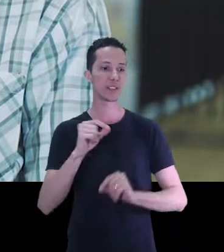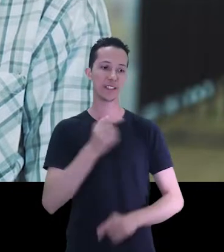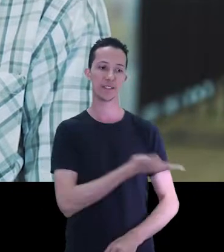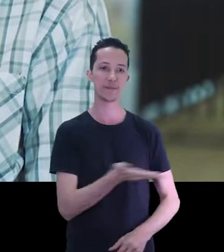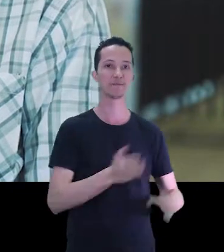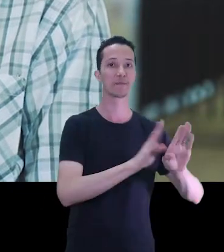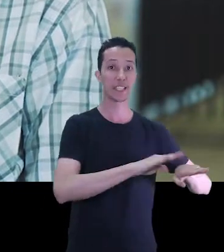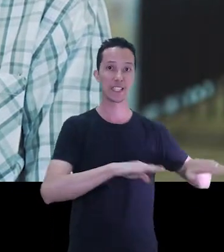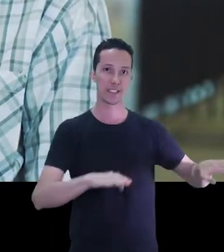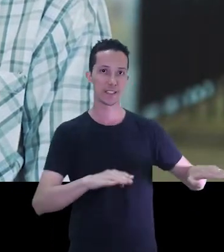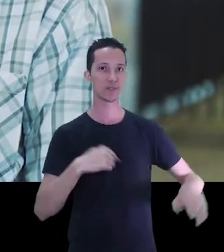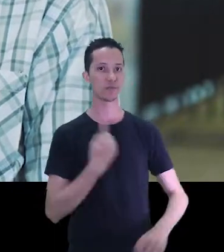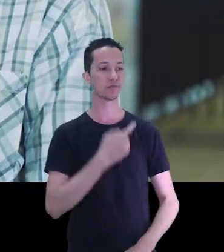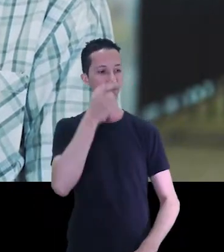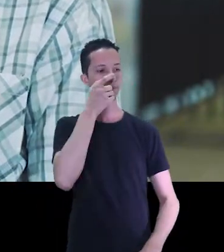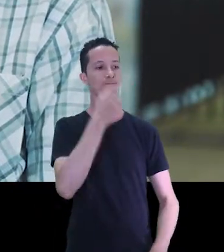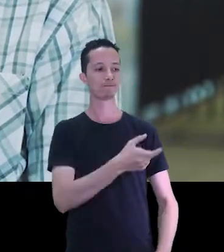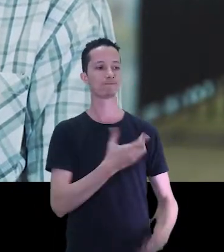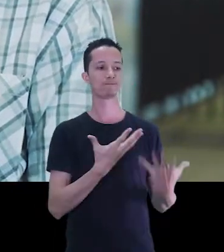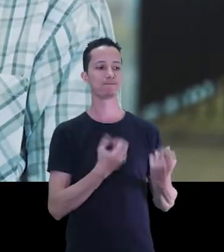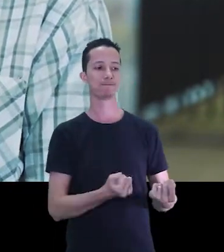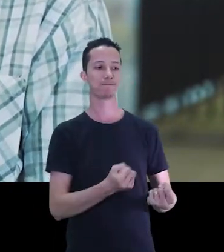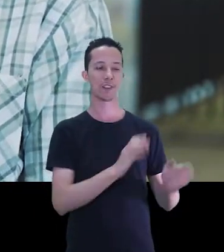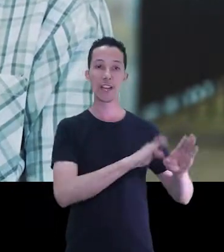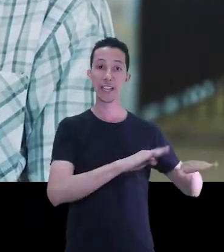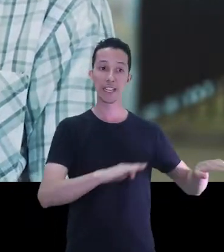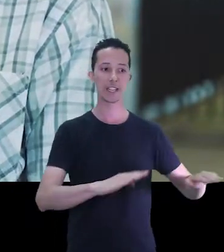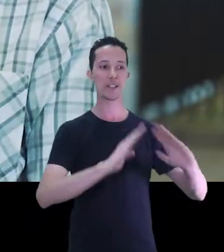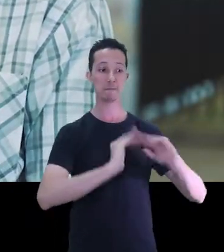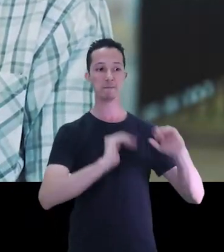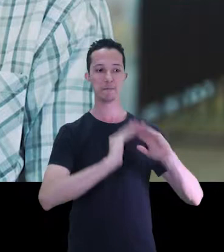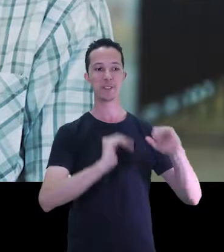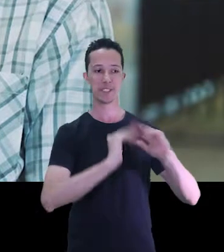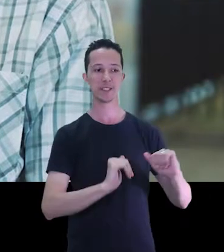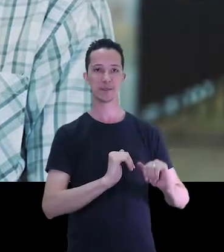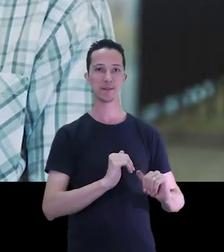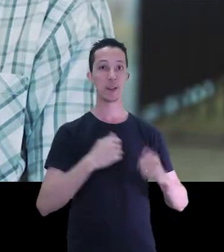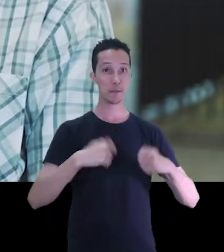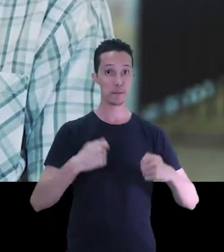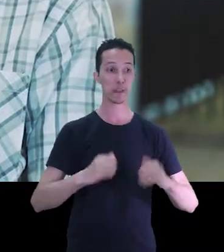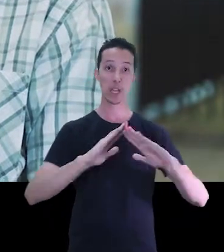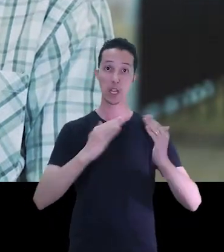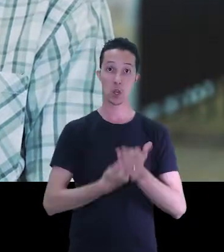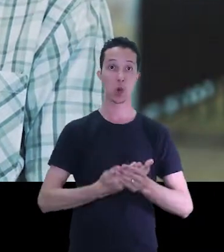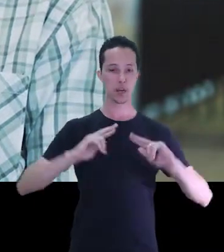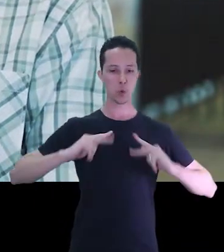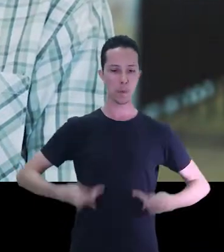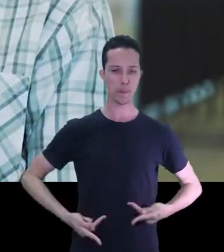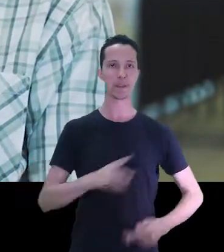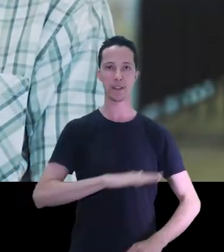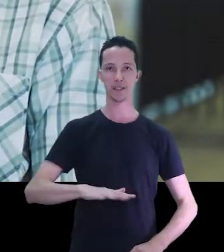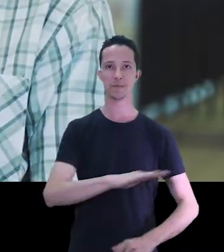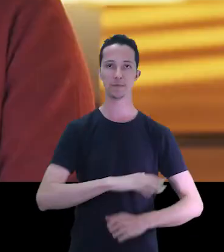aquilo que as crianças pensam. A gente deu ouvido para aquilo que elas estavam gritando para a gente, que era preciso humanizar